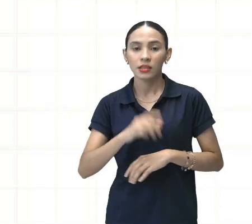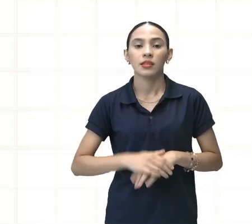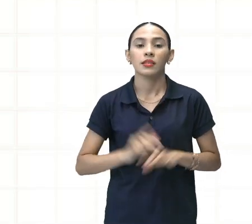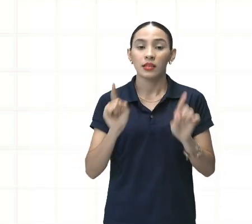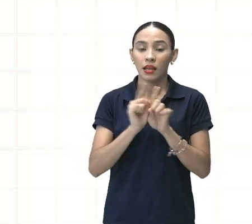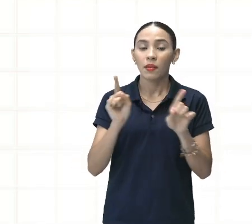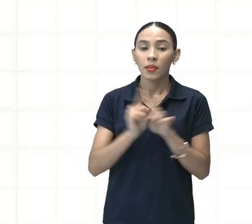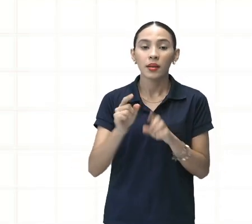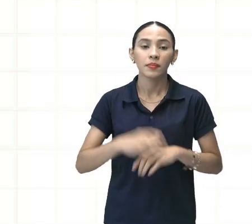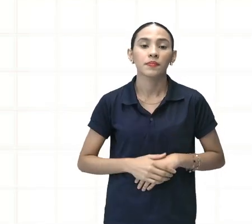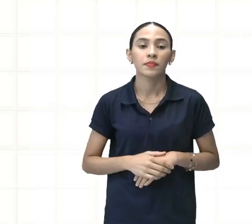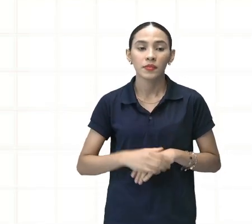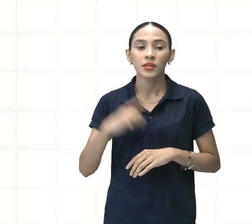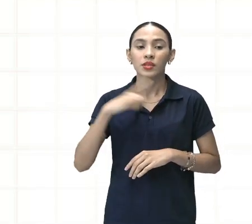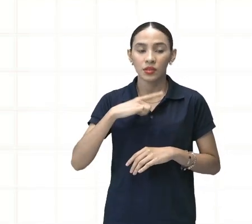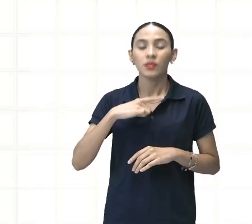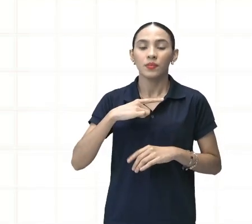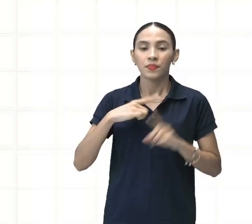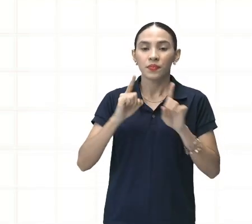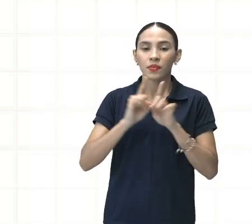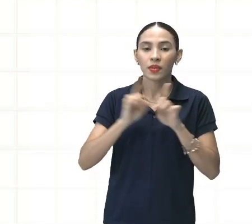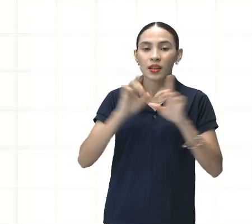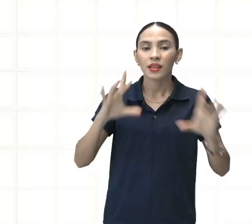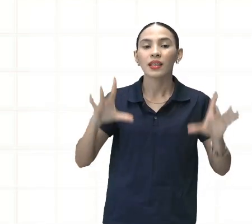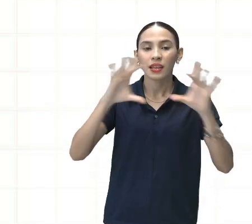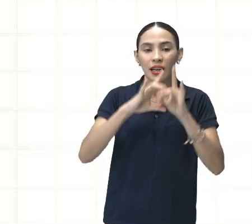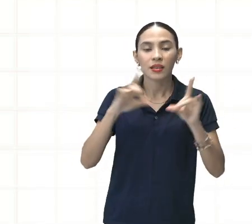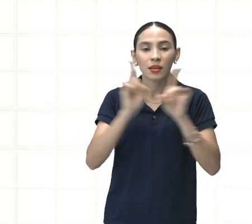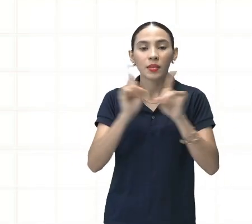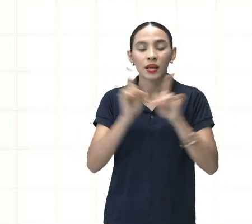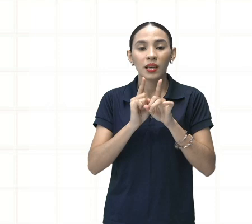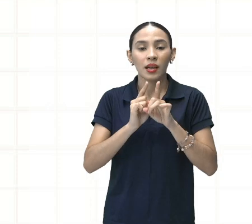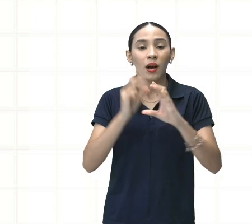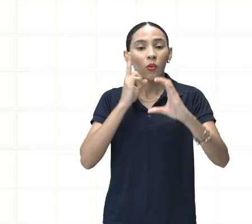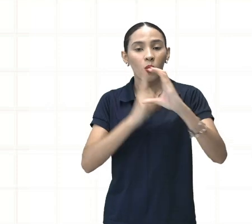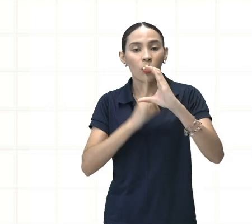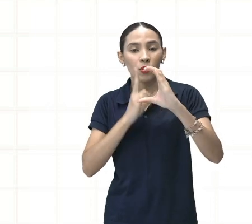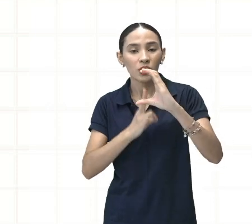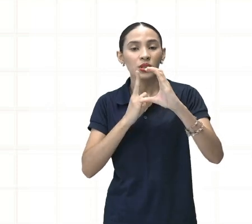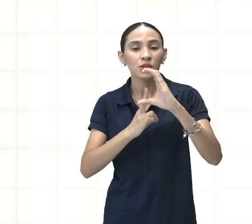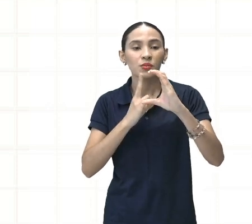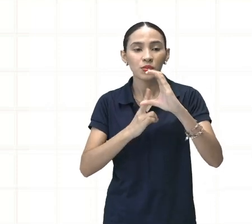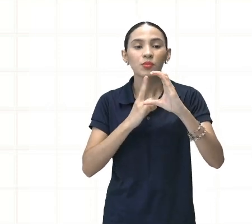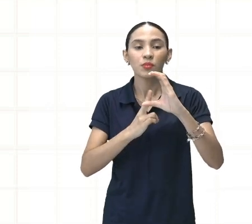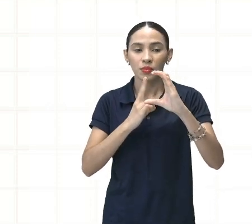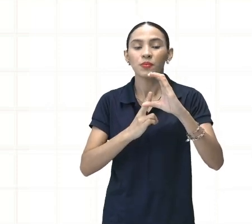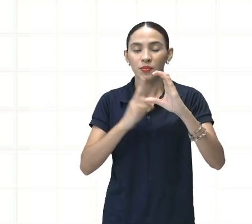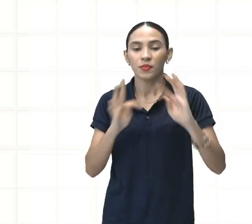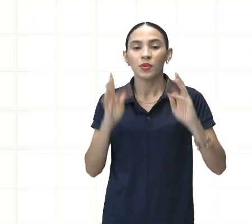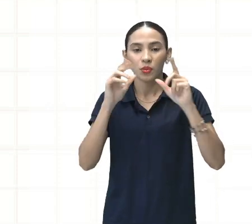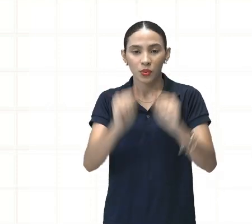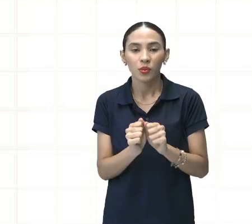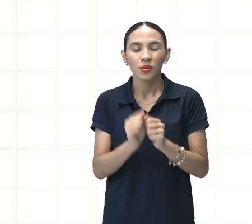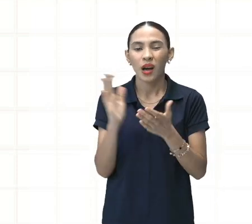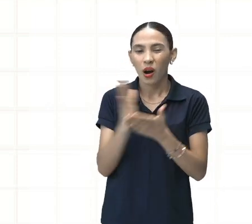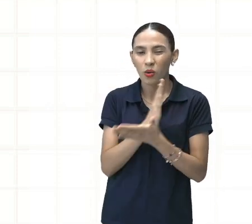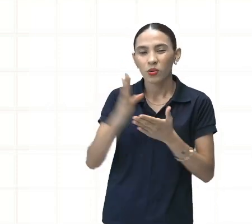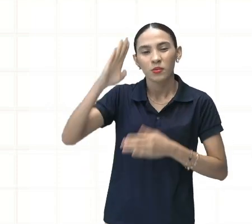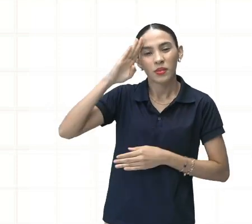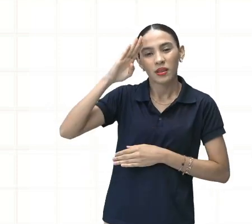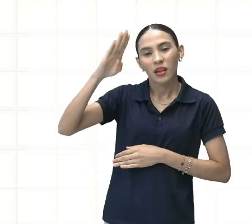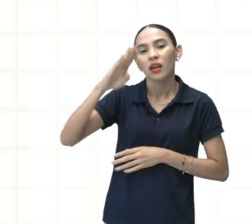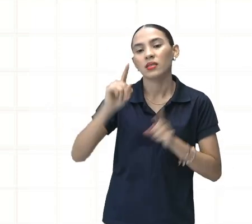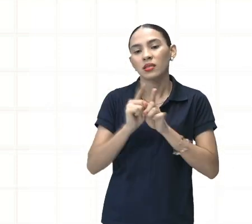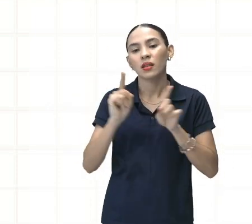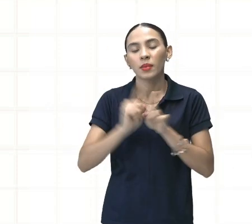anarco-sindicalistas, e também estava ligado ali ao comunismo como um todo. Inclusive, alguns tenentes